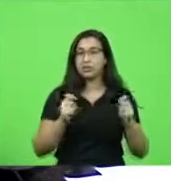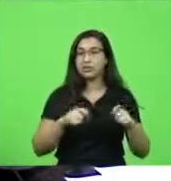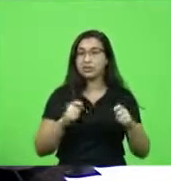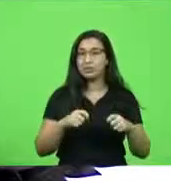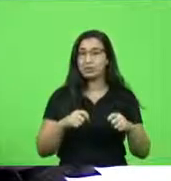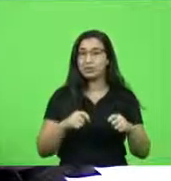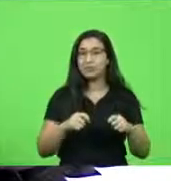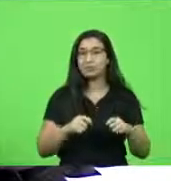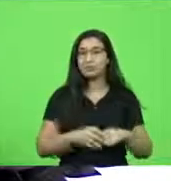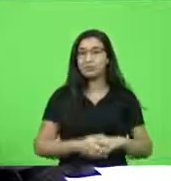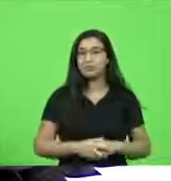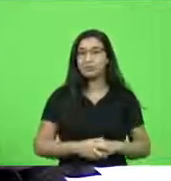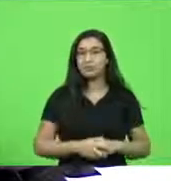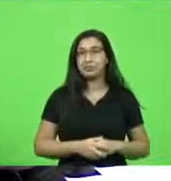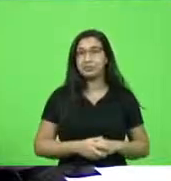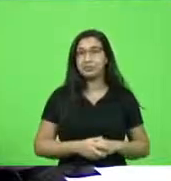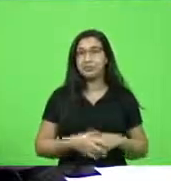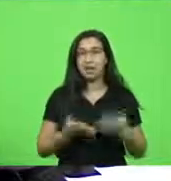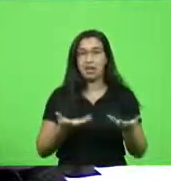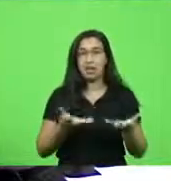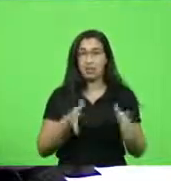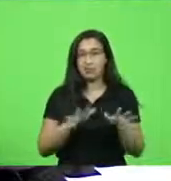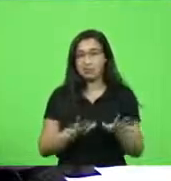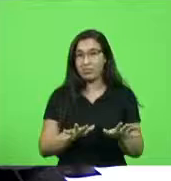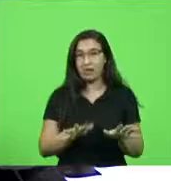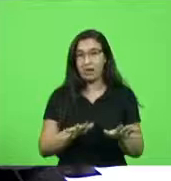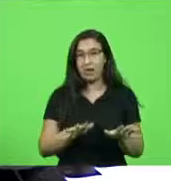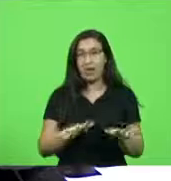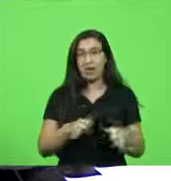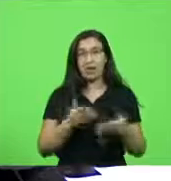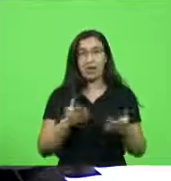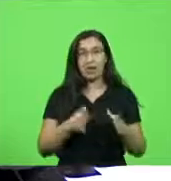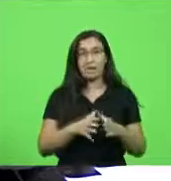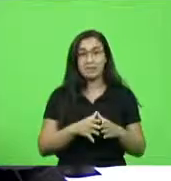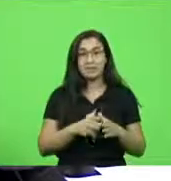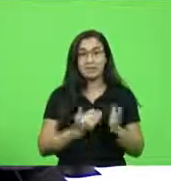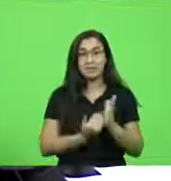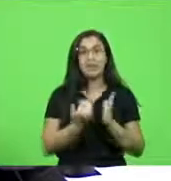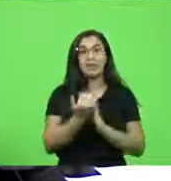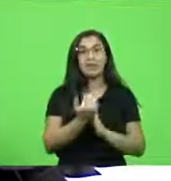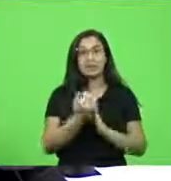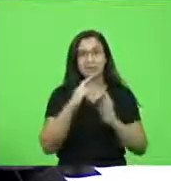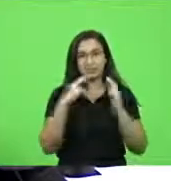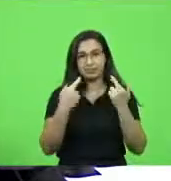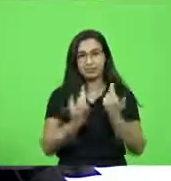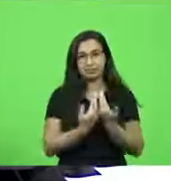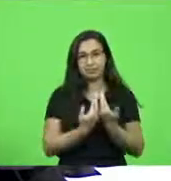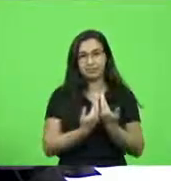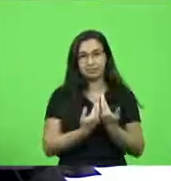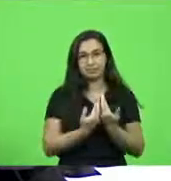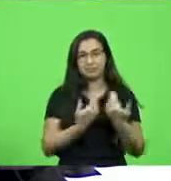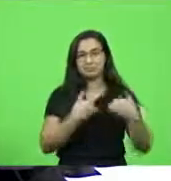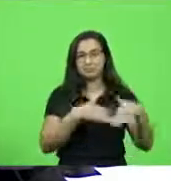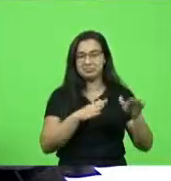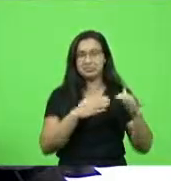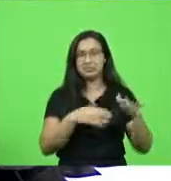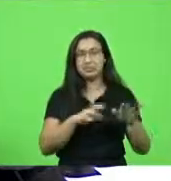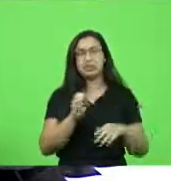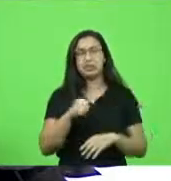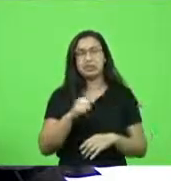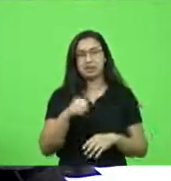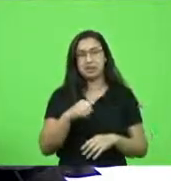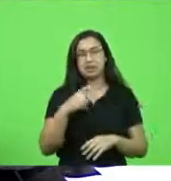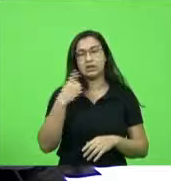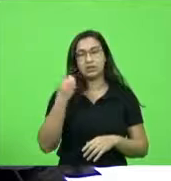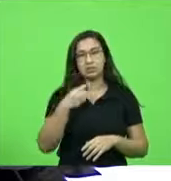Mas ela não quer mais 3 reuniões apenas, ela quer mais, ela quer deixar lá. E sim, deputada, há um bom